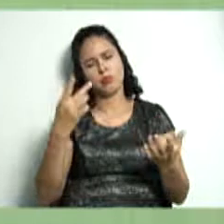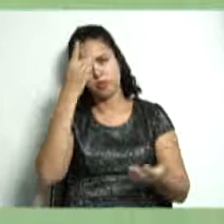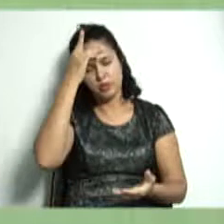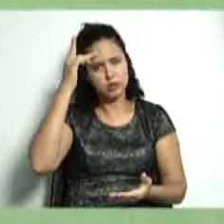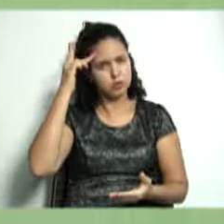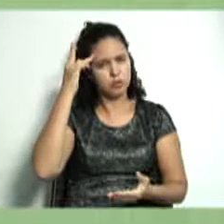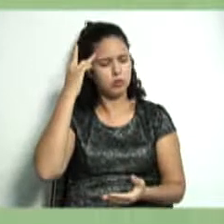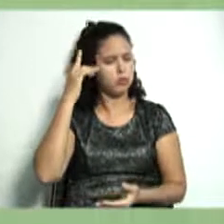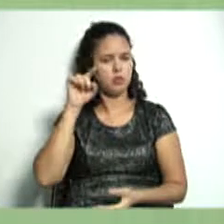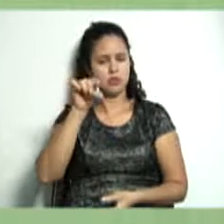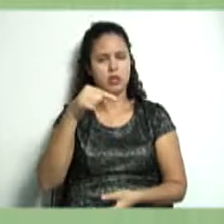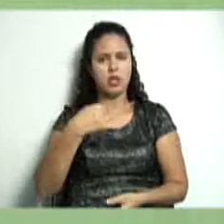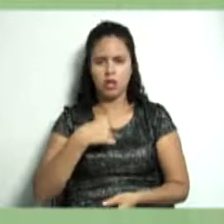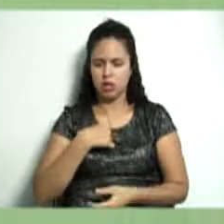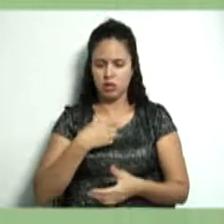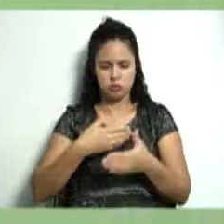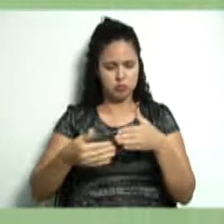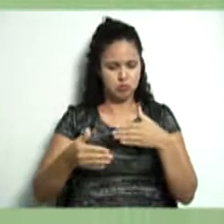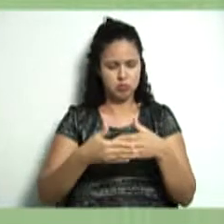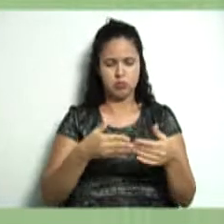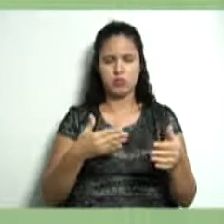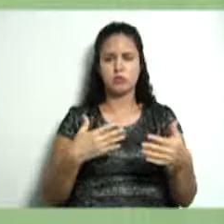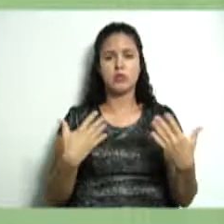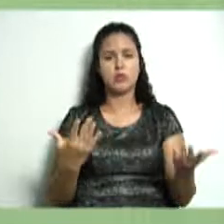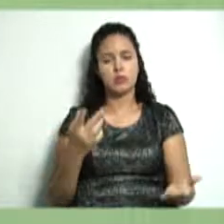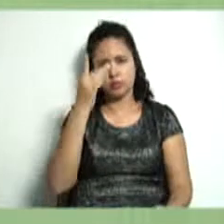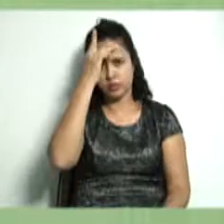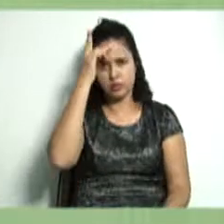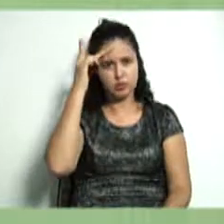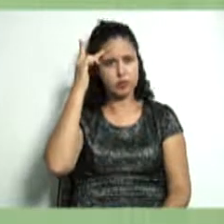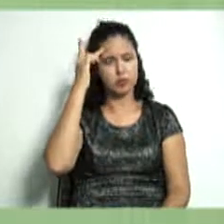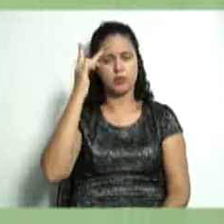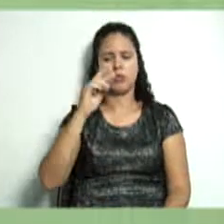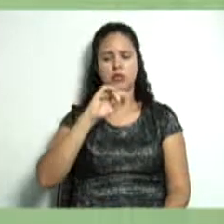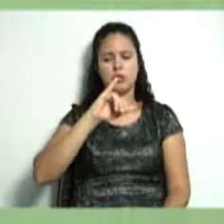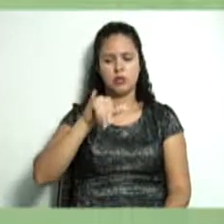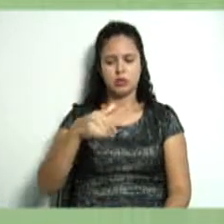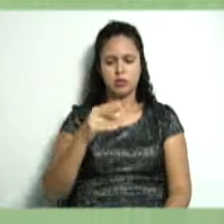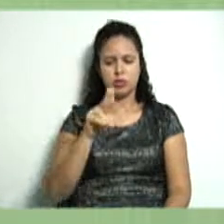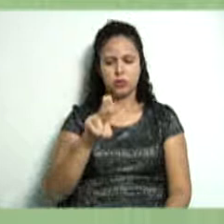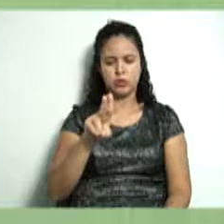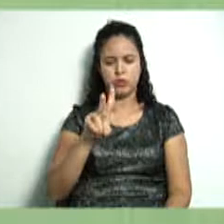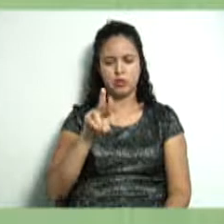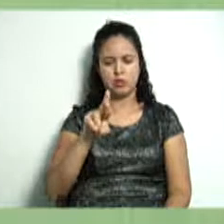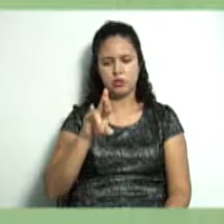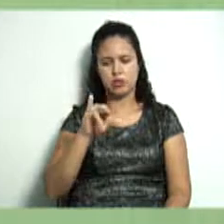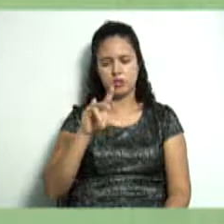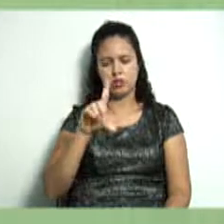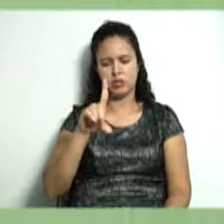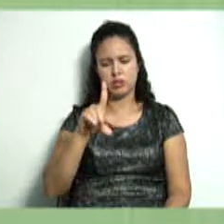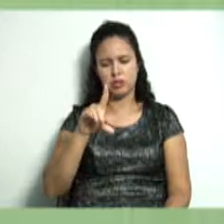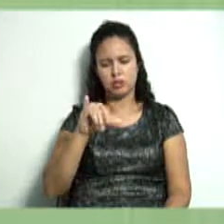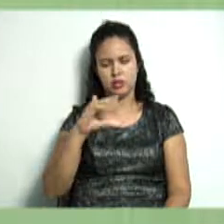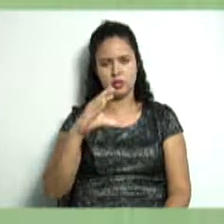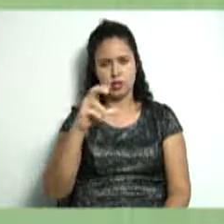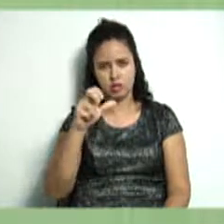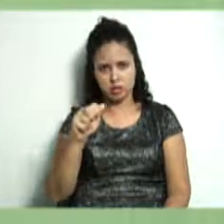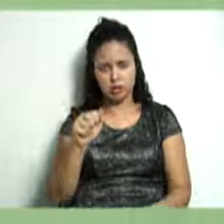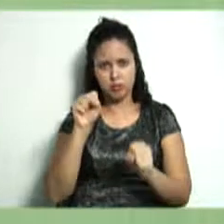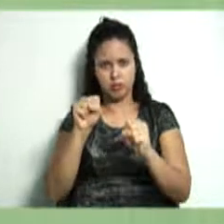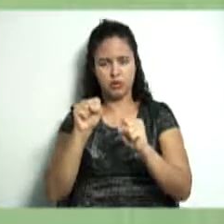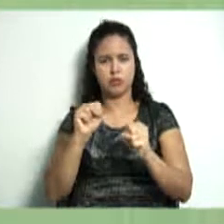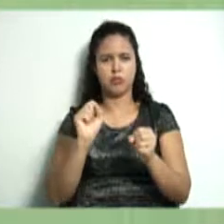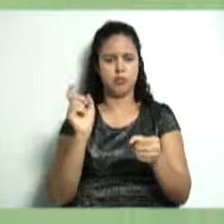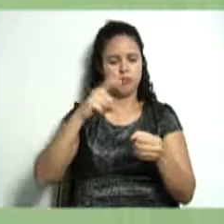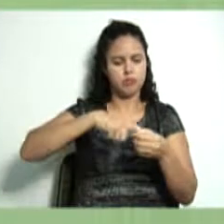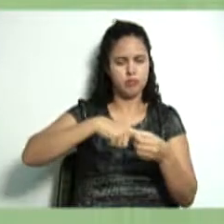e você. Então, para que uma pessoa jurídica seja admitida e possa participar